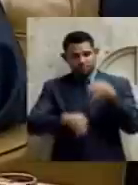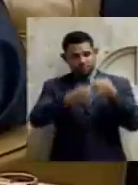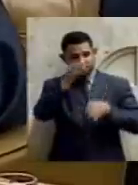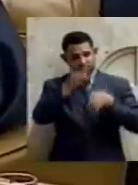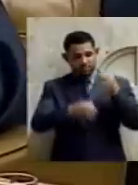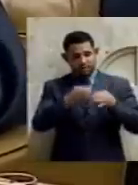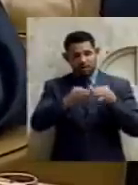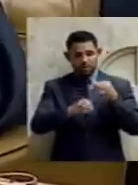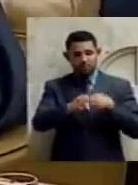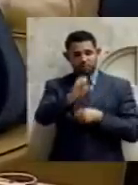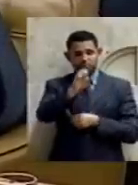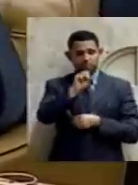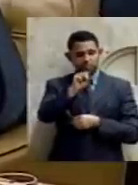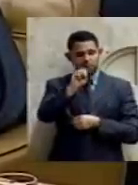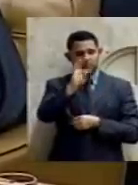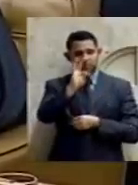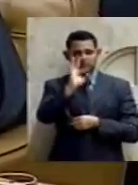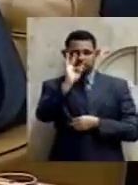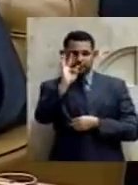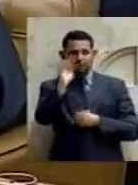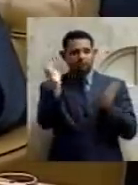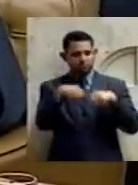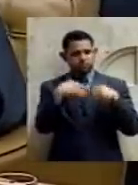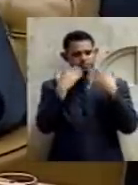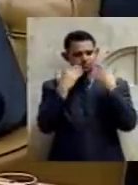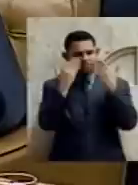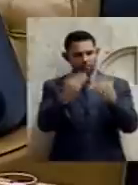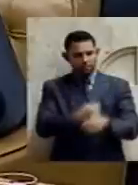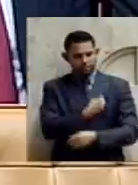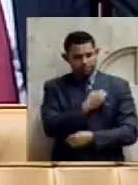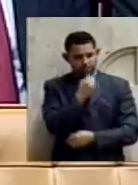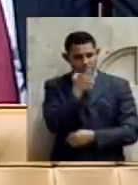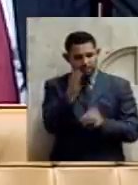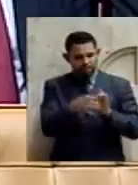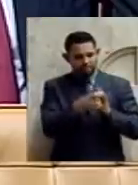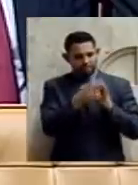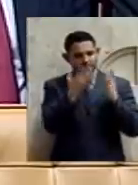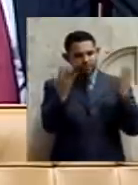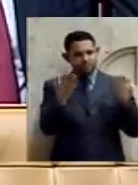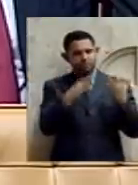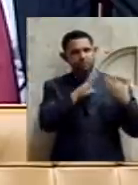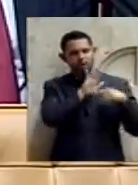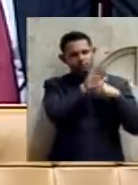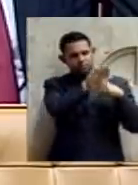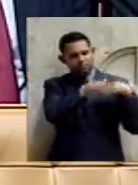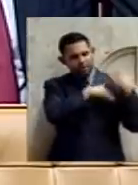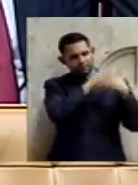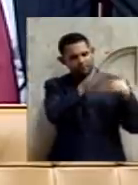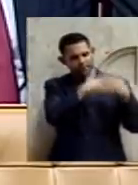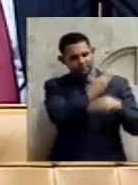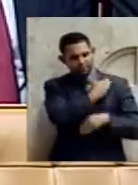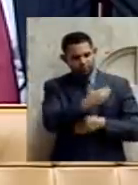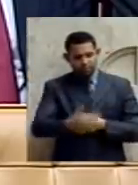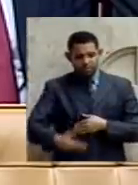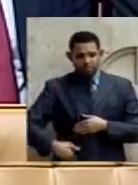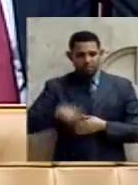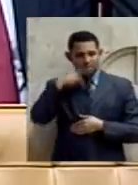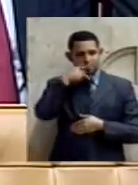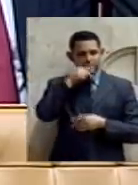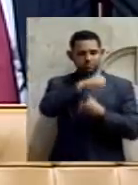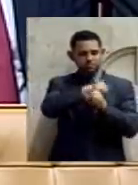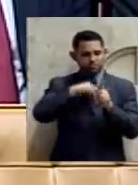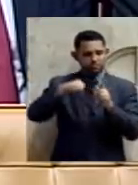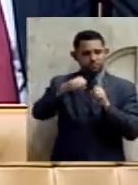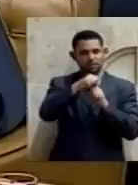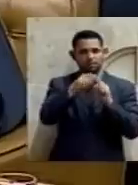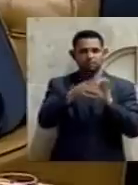do Supremo Tribunal Federal, serviu bem à democracia e ajudou no avanço do processo político e social através